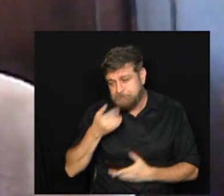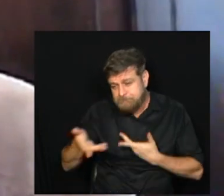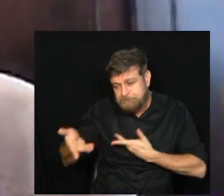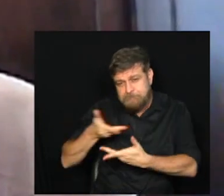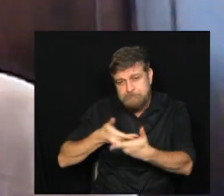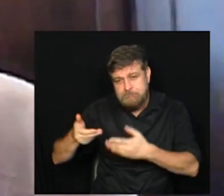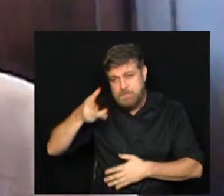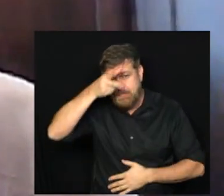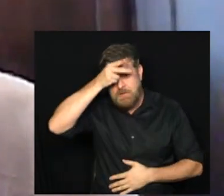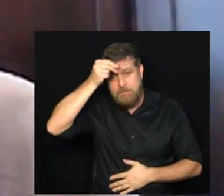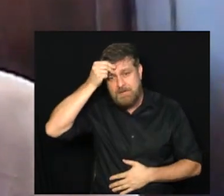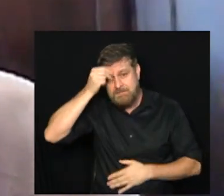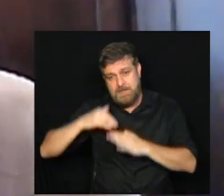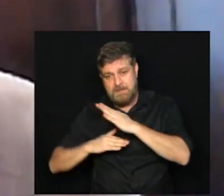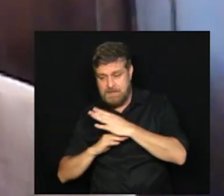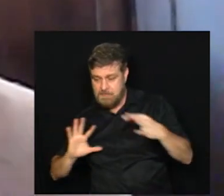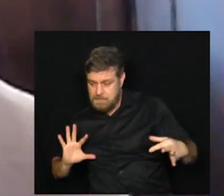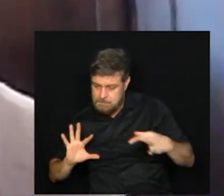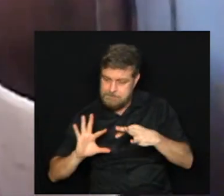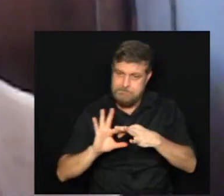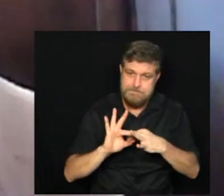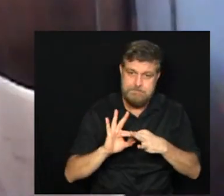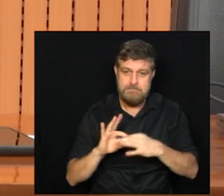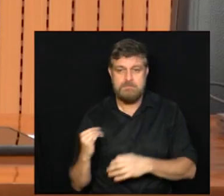Executivo com o Legislativo. Obrigada.